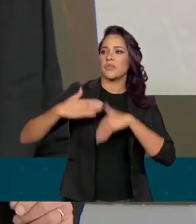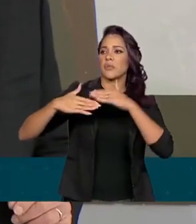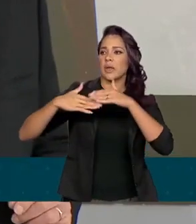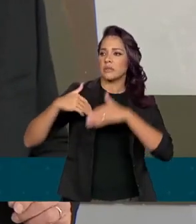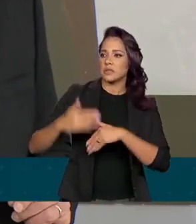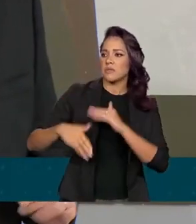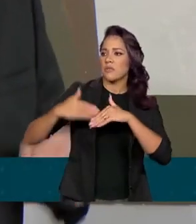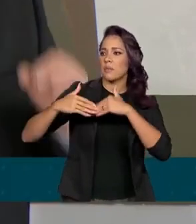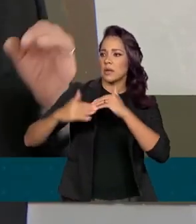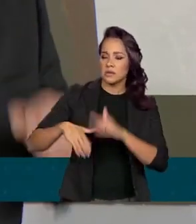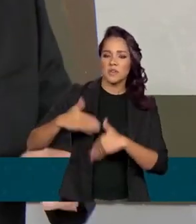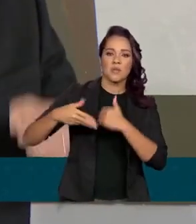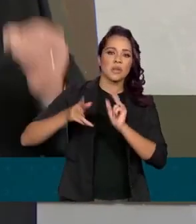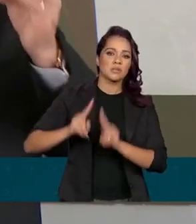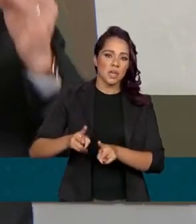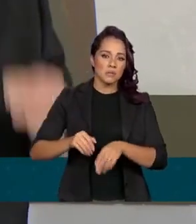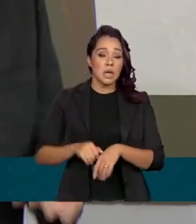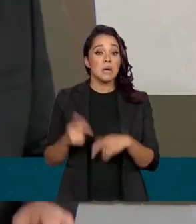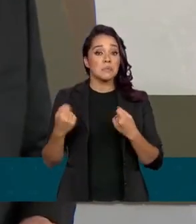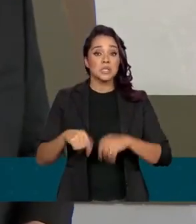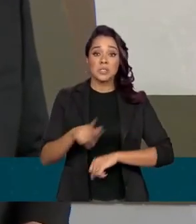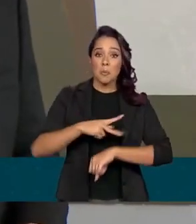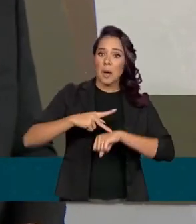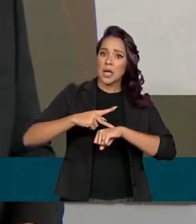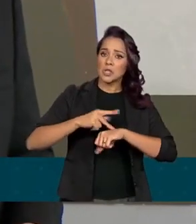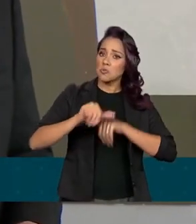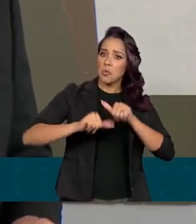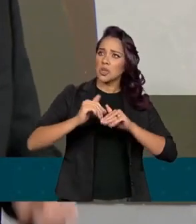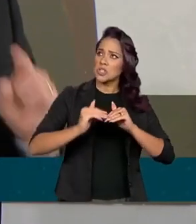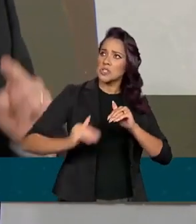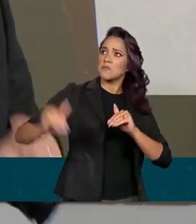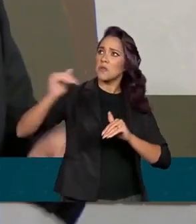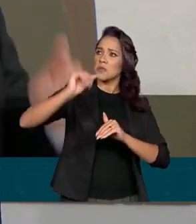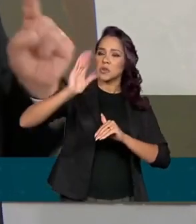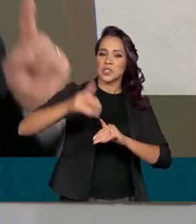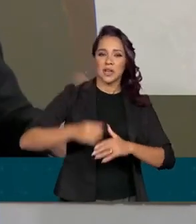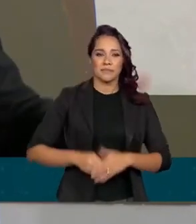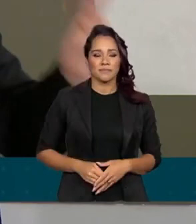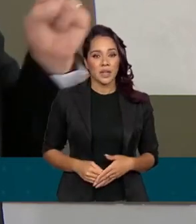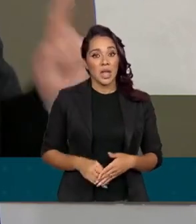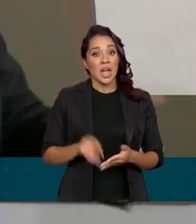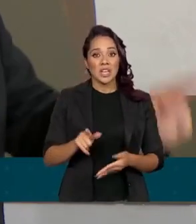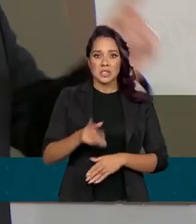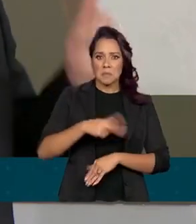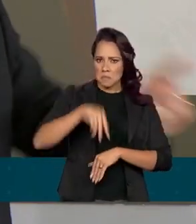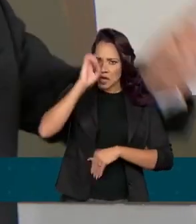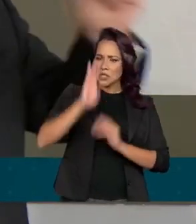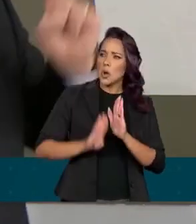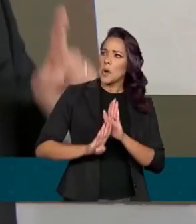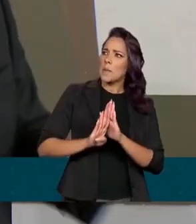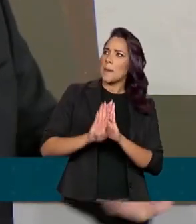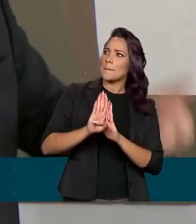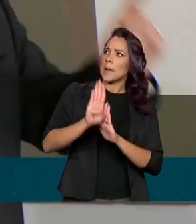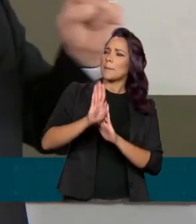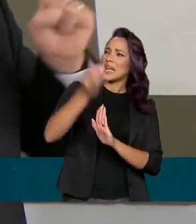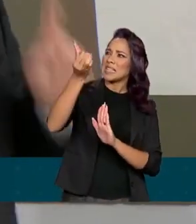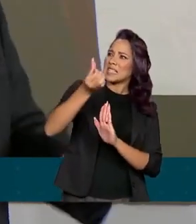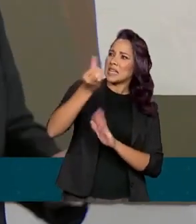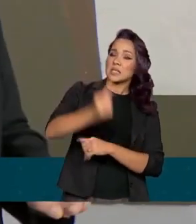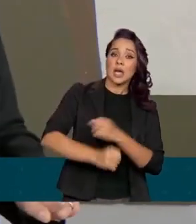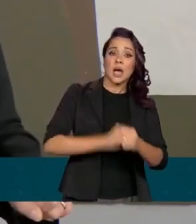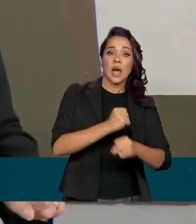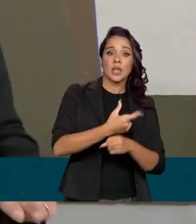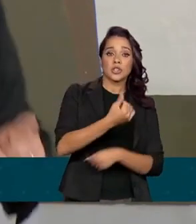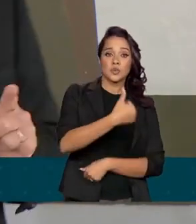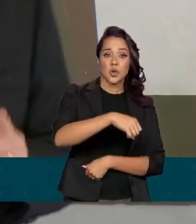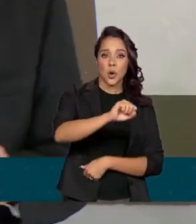desenvolvimento. Ele precisa ser um país desenvolvido. Nós chegamos a elevar esse país à 6ª economia em